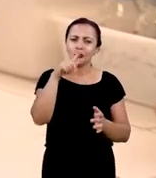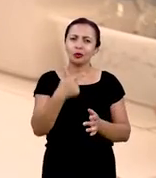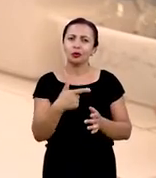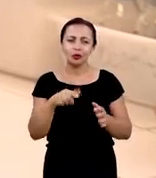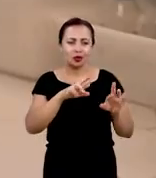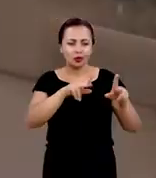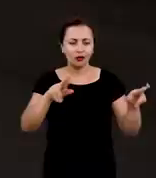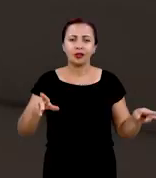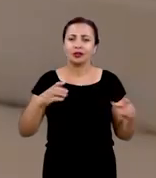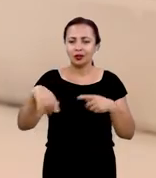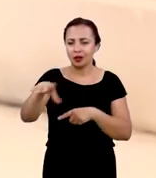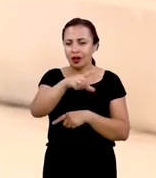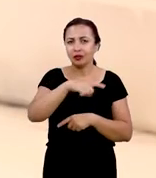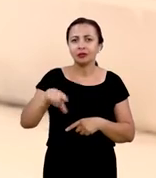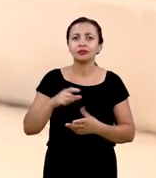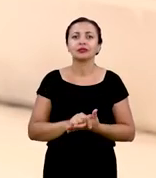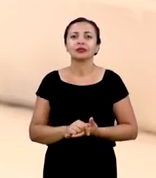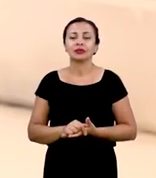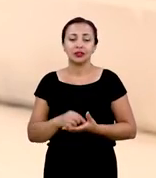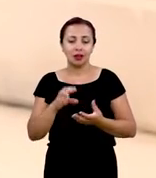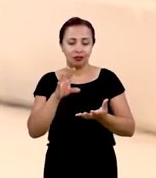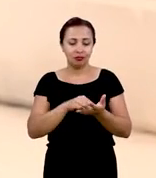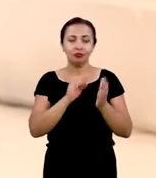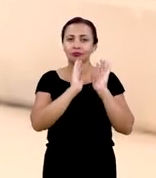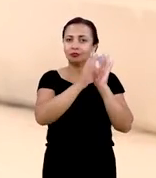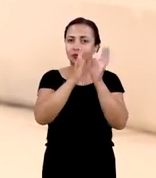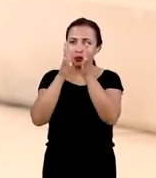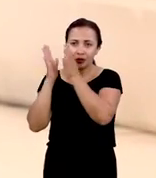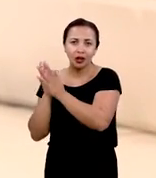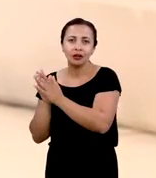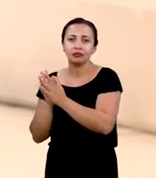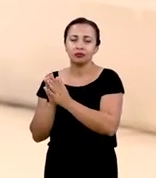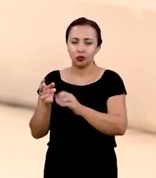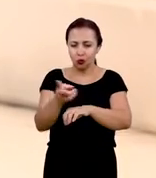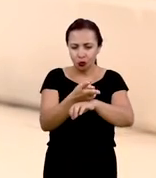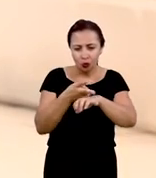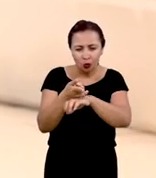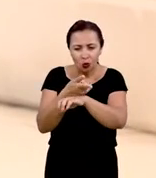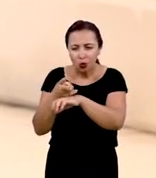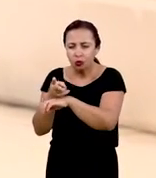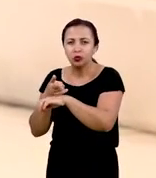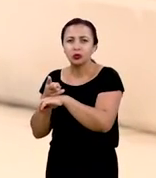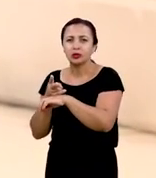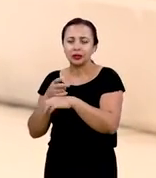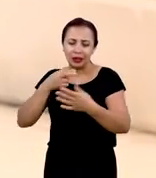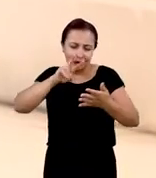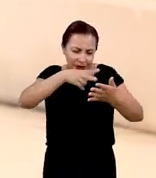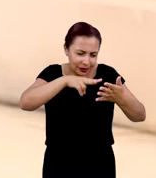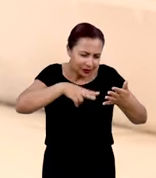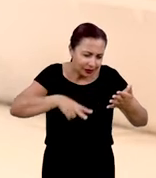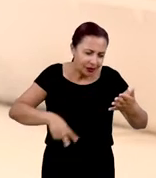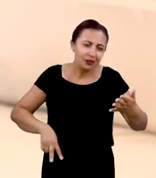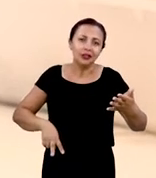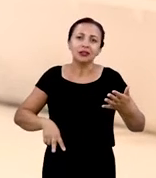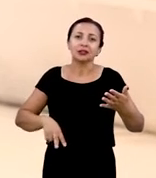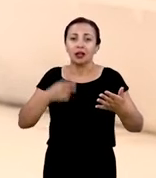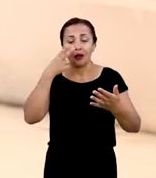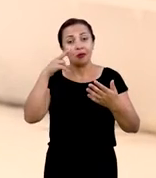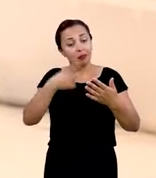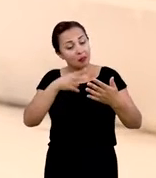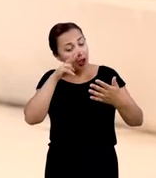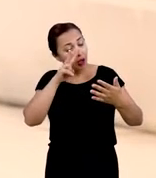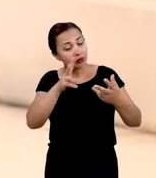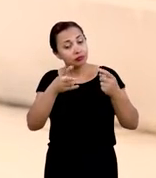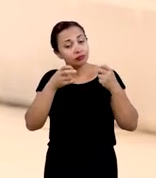diferentes áreas desse manguezal. A gente está fazendo um levantamento bibliográfico, então a gente faz uma busca bem intensiva de literatura, ver o que